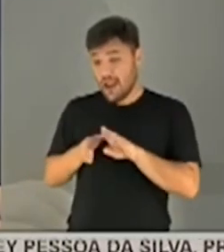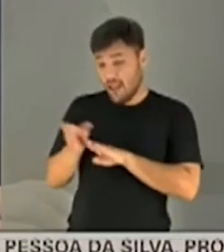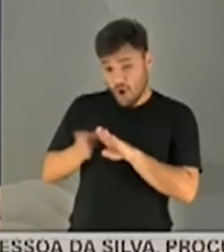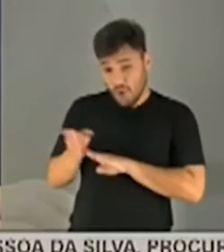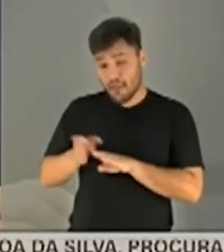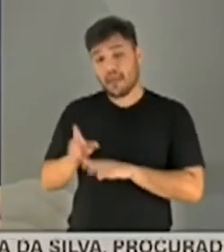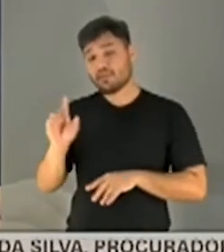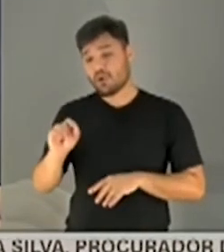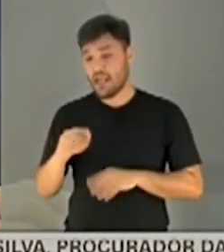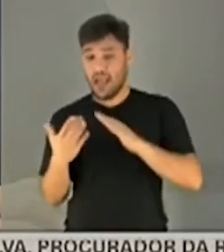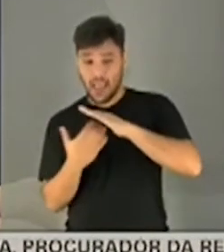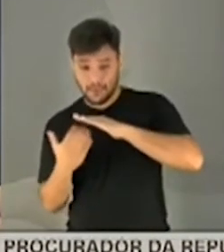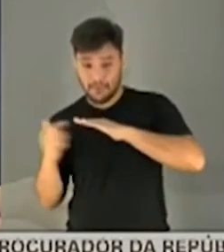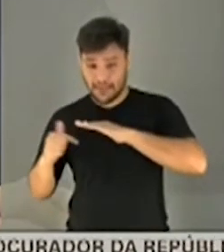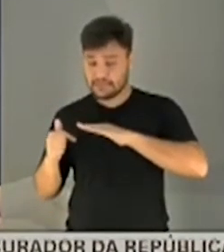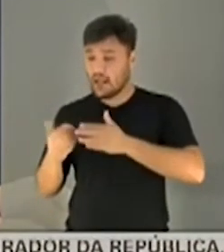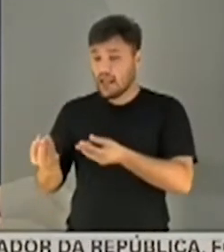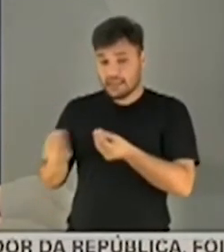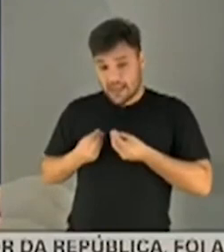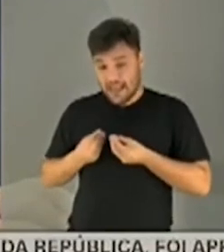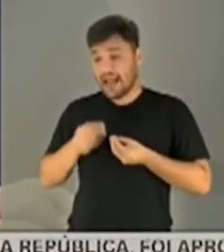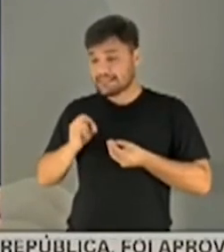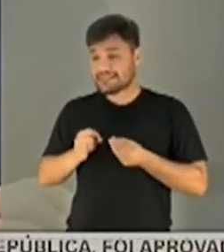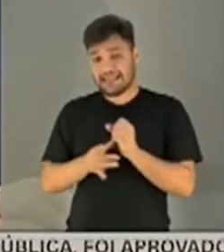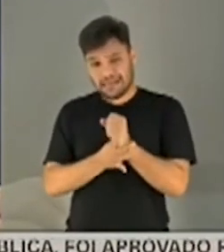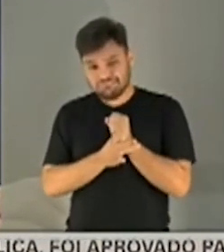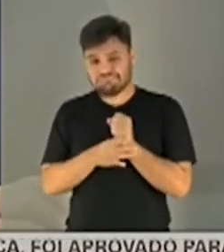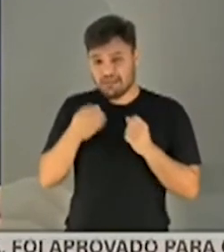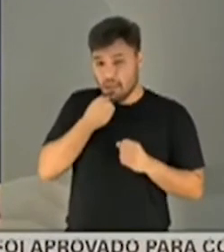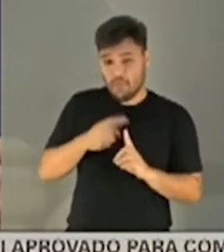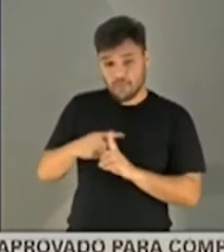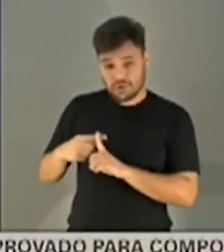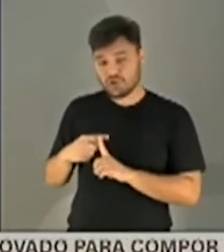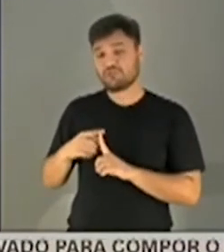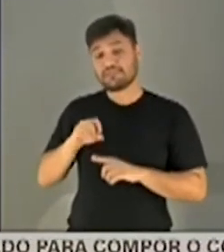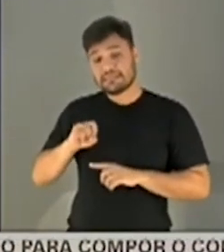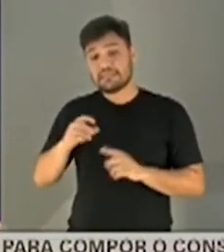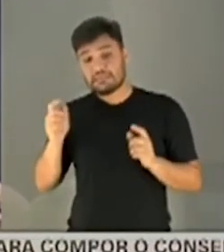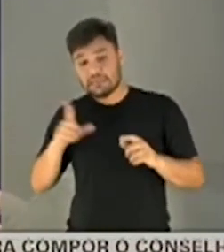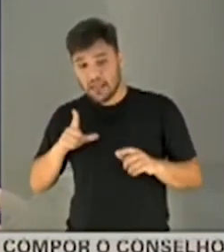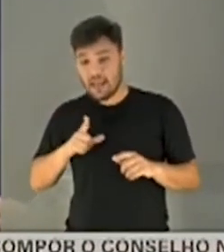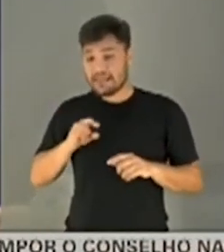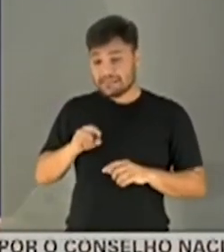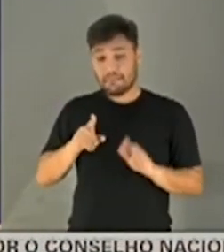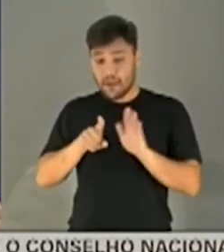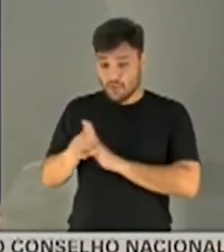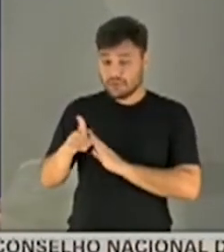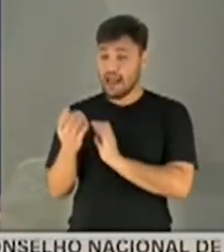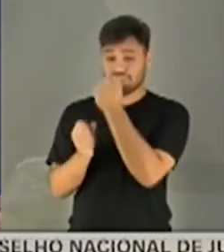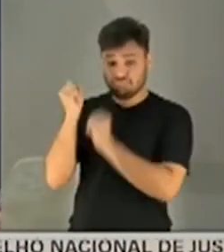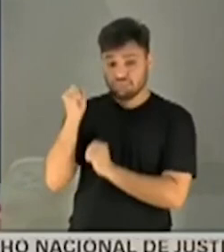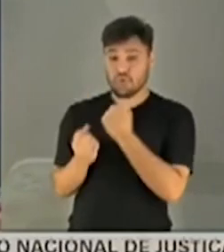Recomenda-se demandar à empresa fabricante o envio dos dados de eficácia e segurança já disponíveis. Recomenda-se ainda questionar o fabricante qual o